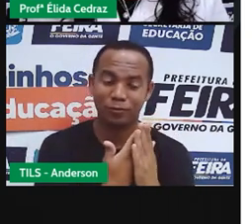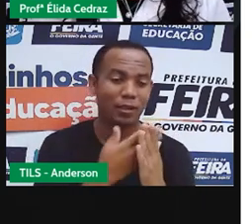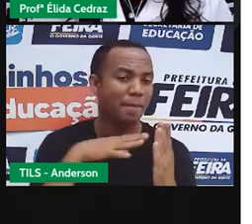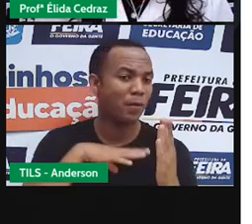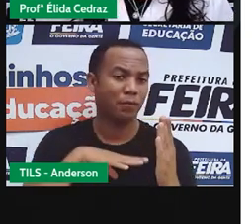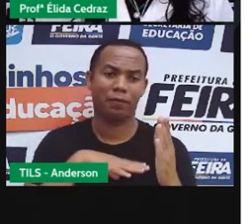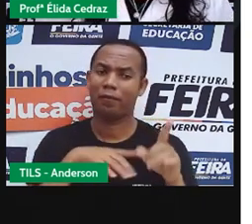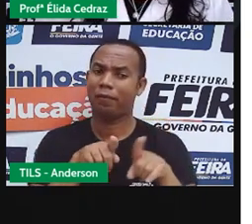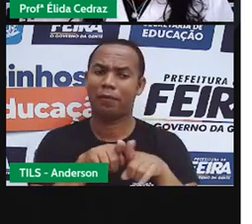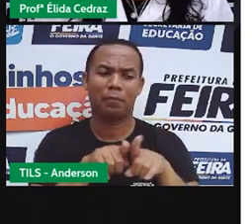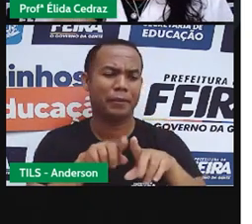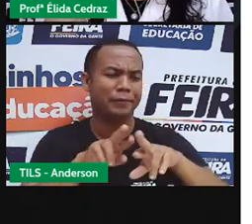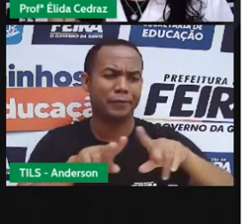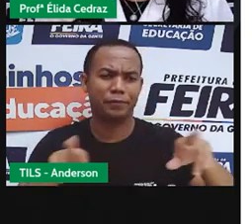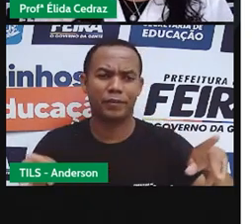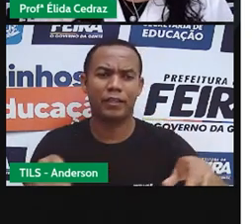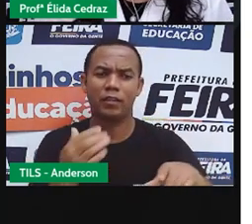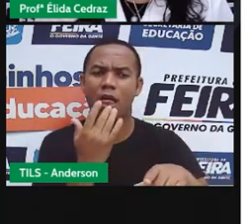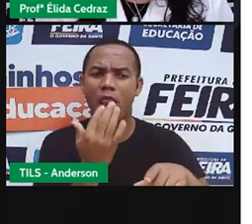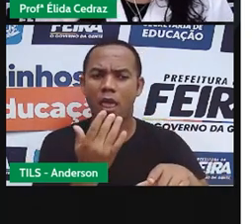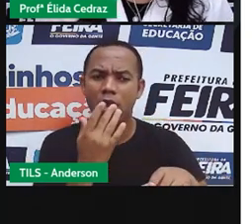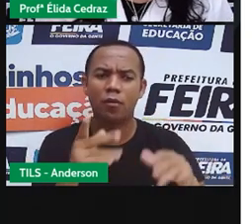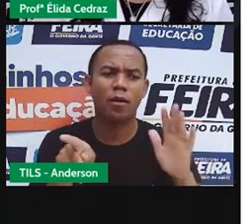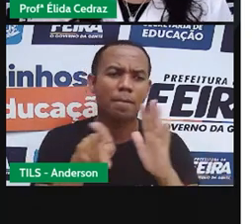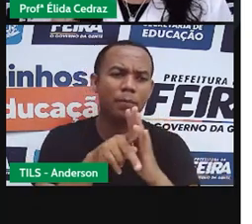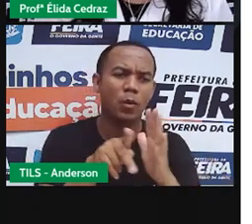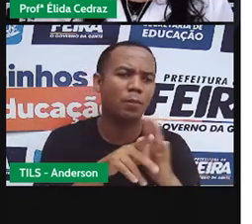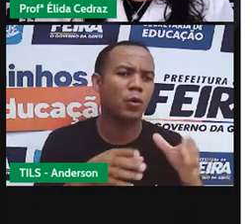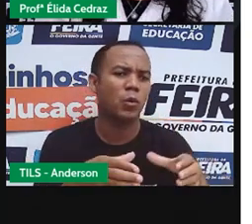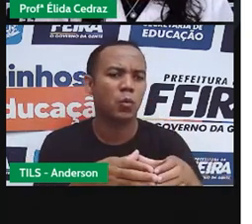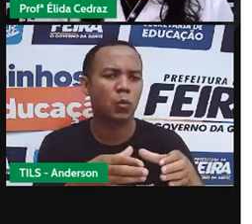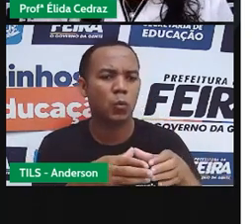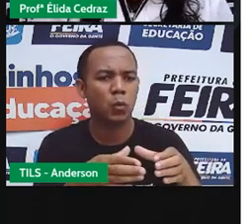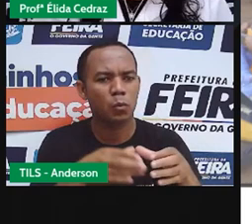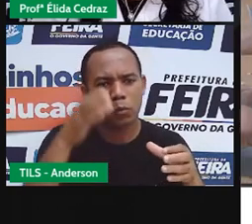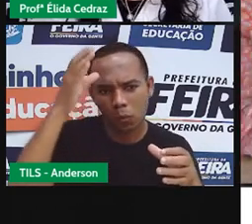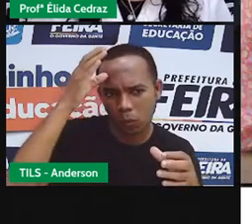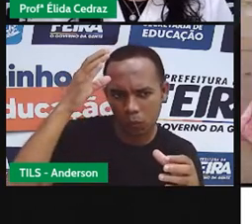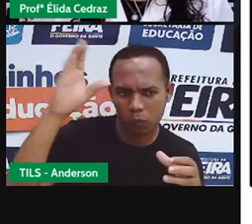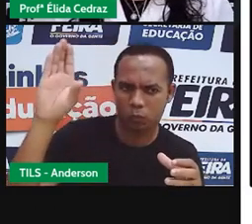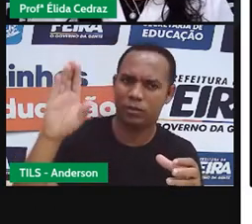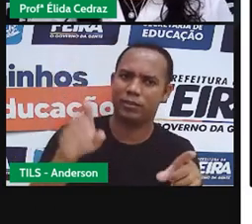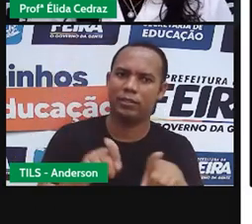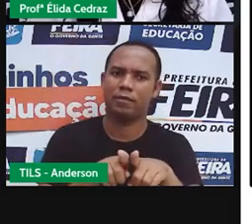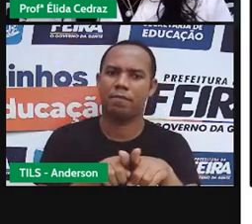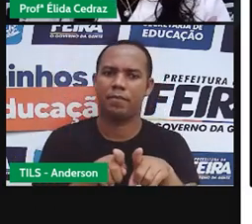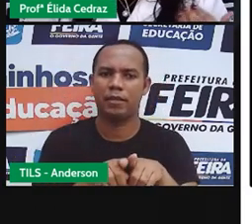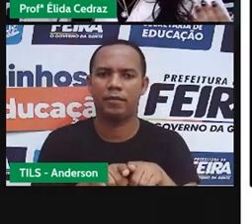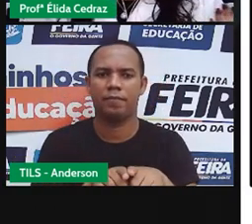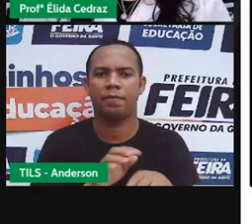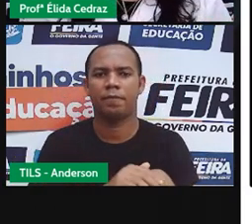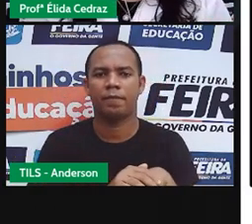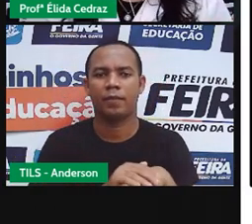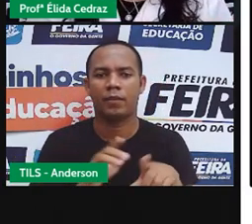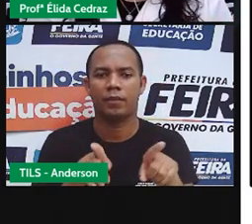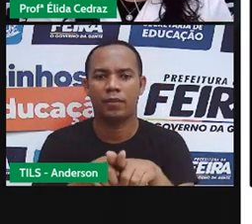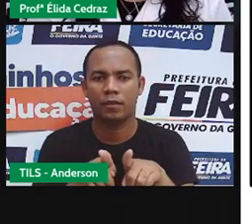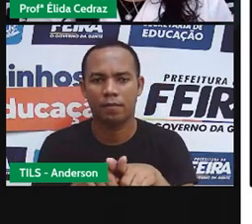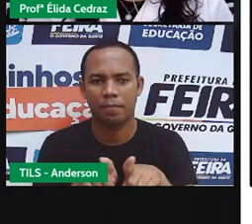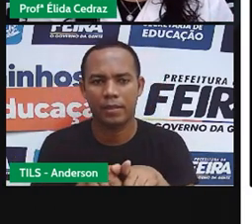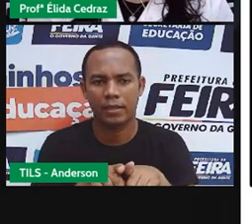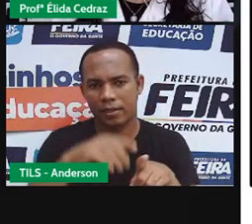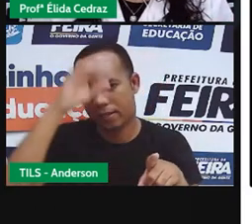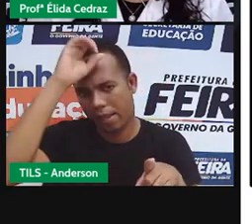vocês, e aprendem a língua do seu povo e as suas tradições. Eles aprendem